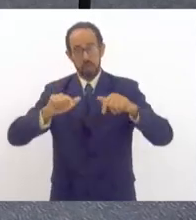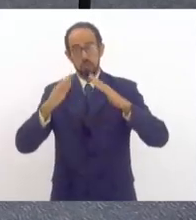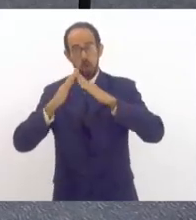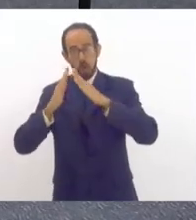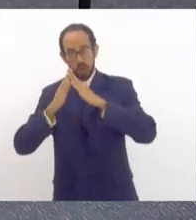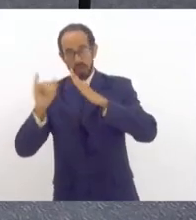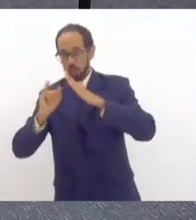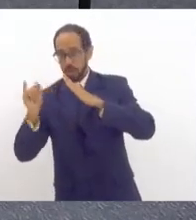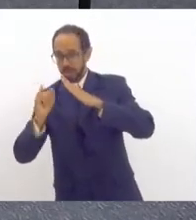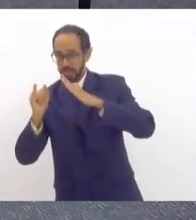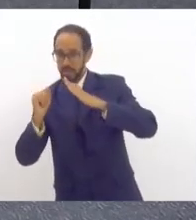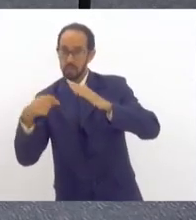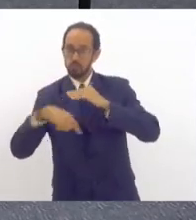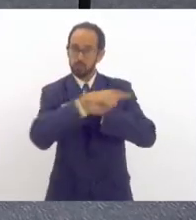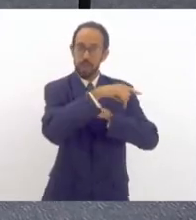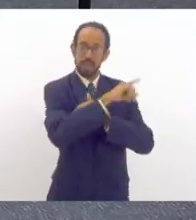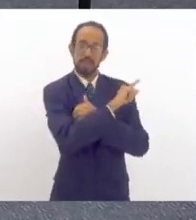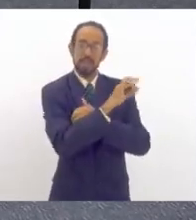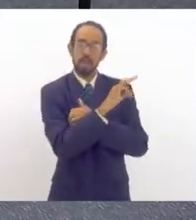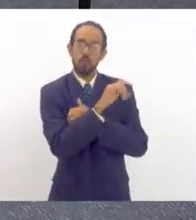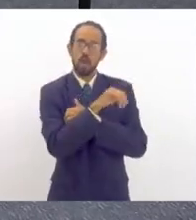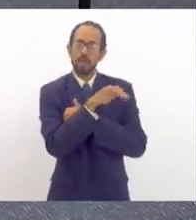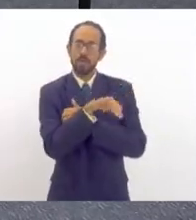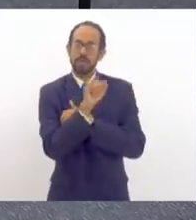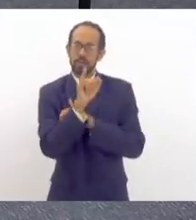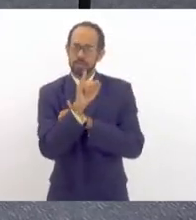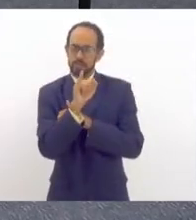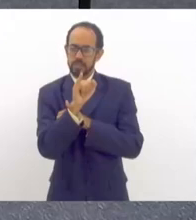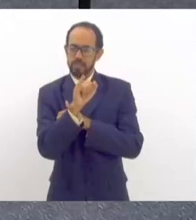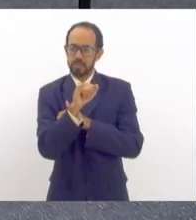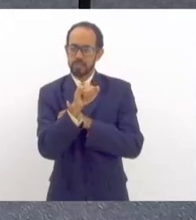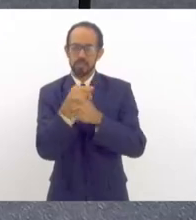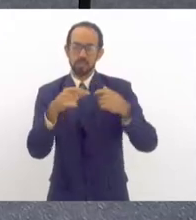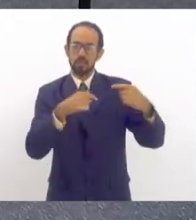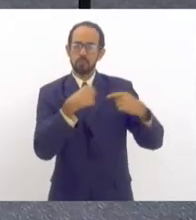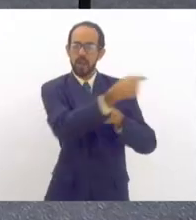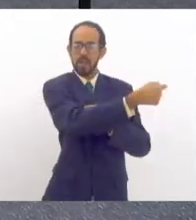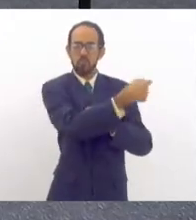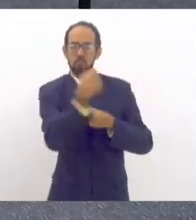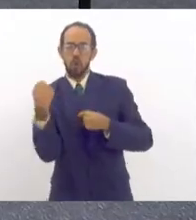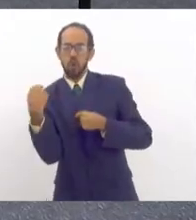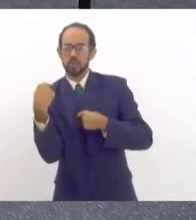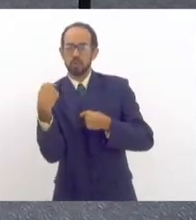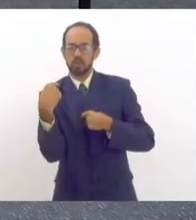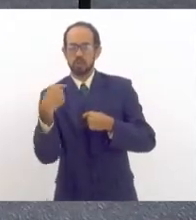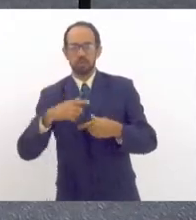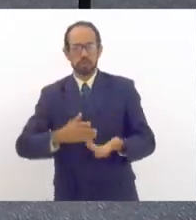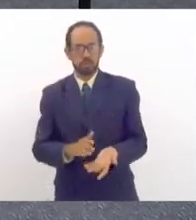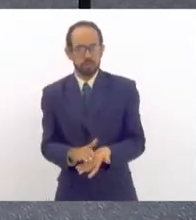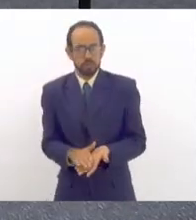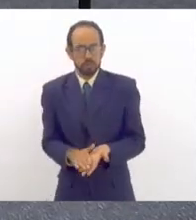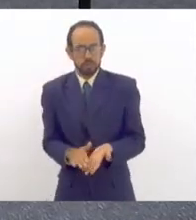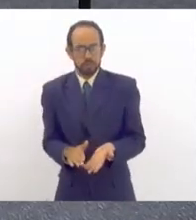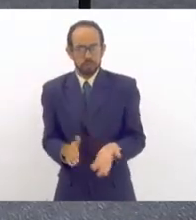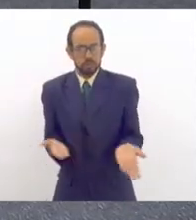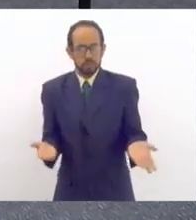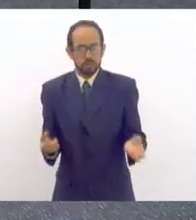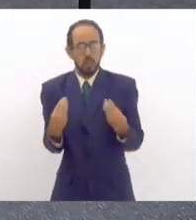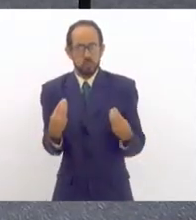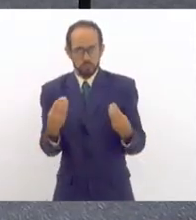ali tem muito fluxo de pessoas que sai de trago aí vai para Mangaratiba de Itacuruçá vai para Itaguaí E por aí